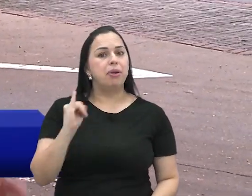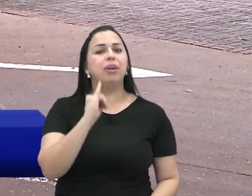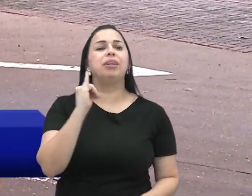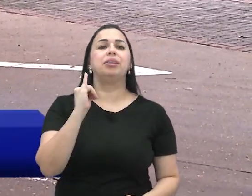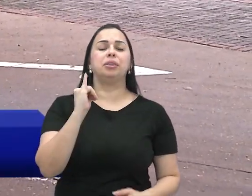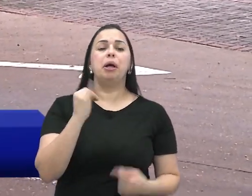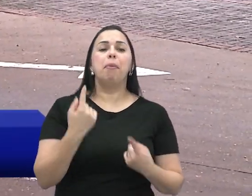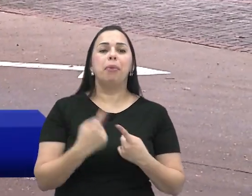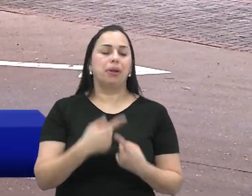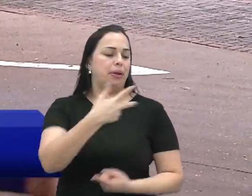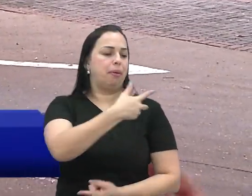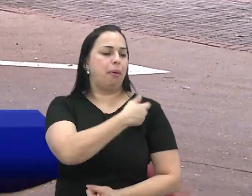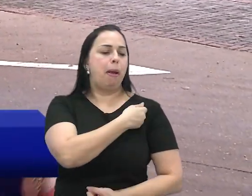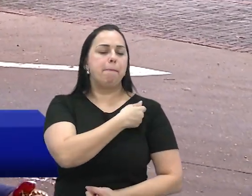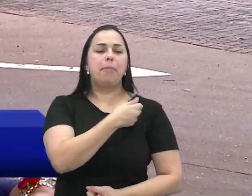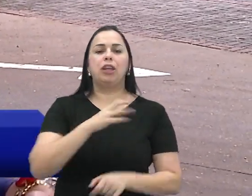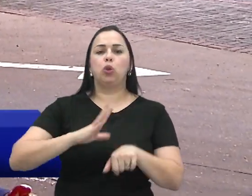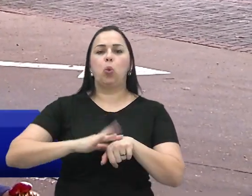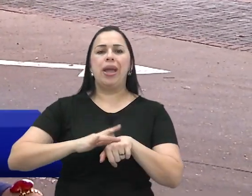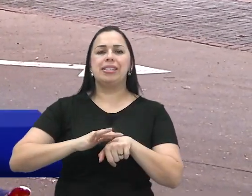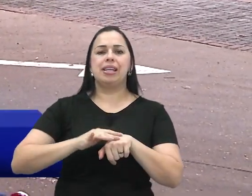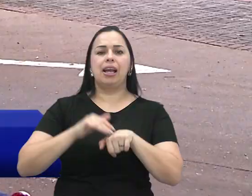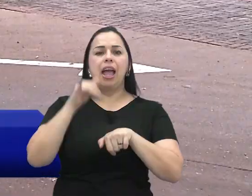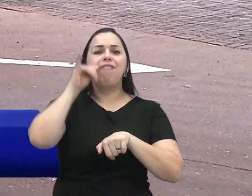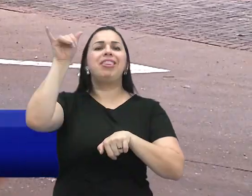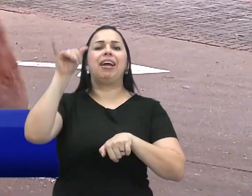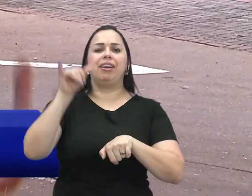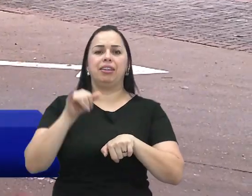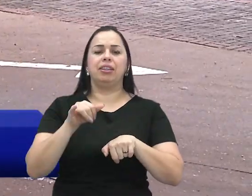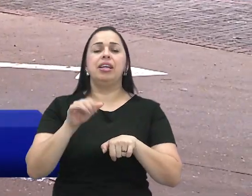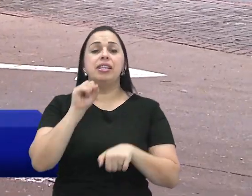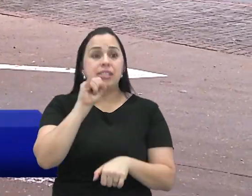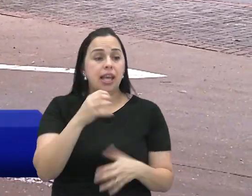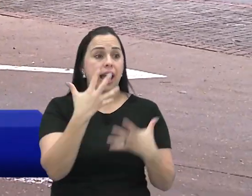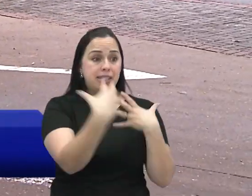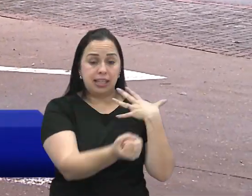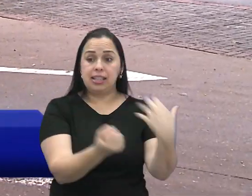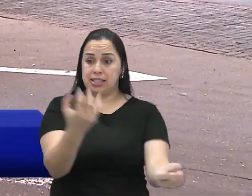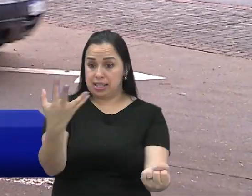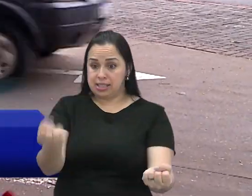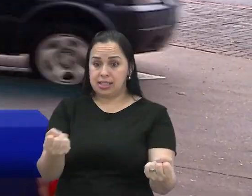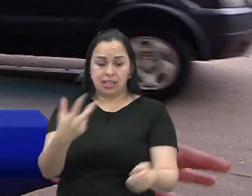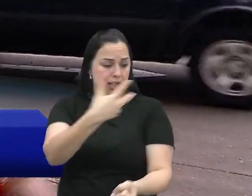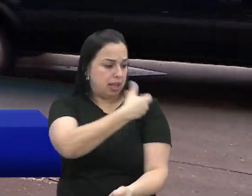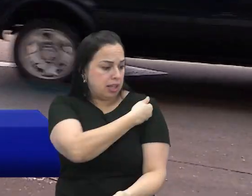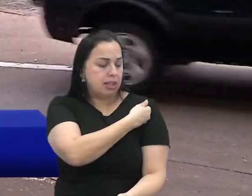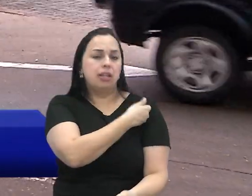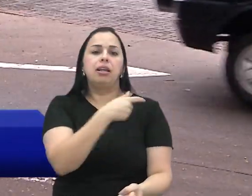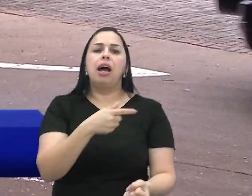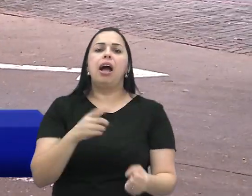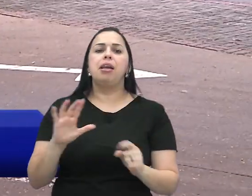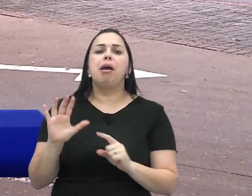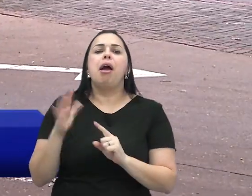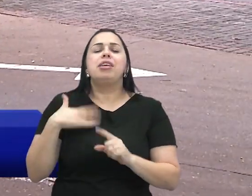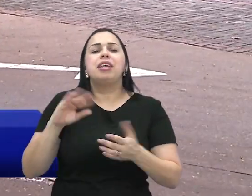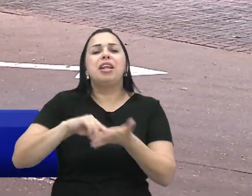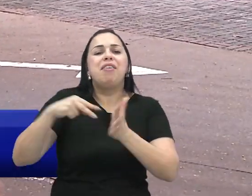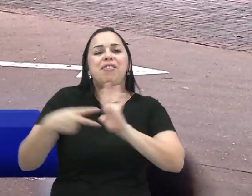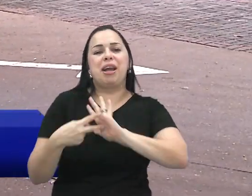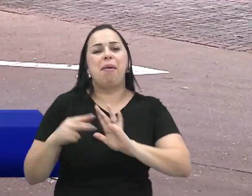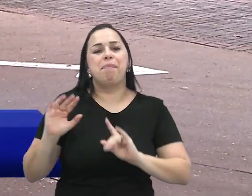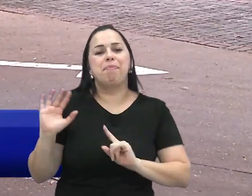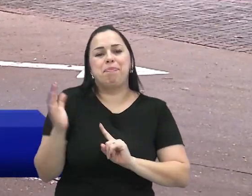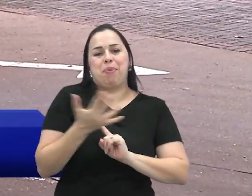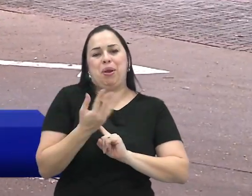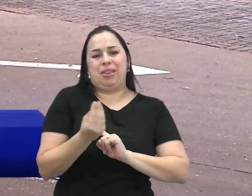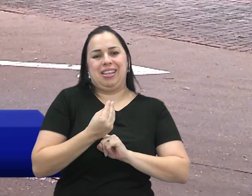essa cobertura para quê? Para não ter casos de doença na cidade. Quando eu tenho altas coberturas, eu consigo proteger um maior número de pessoas.